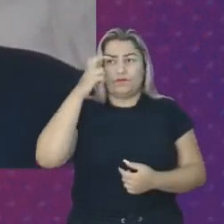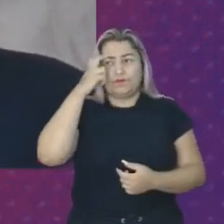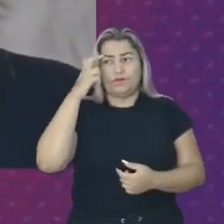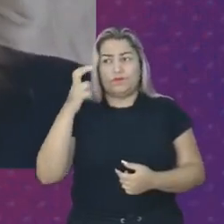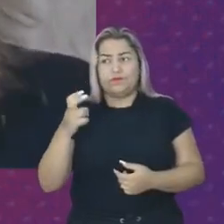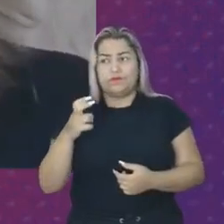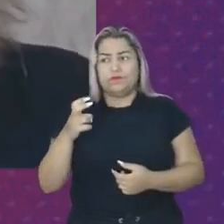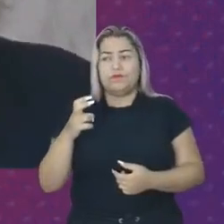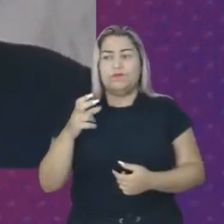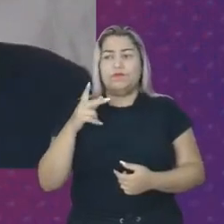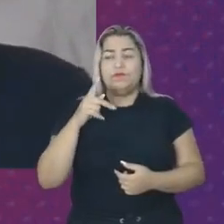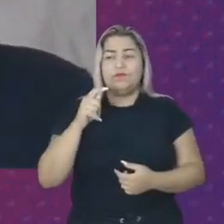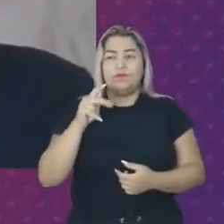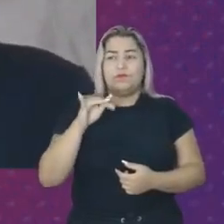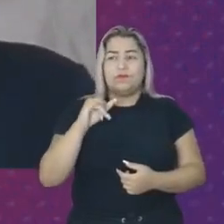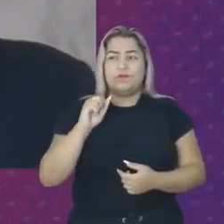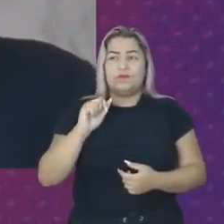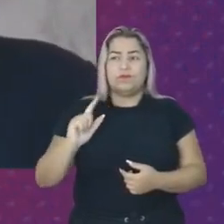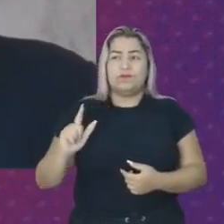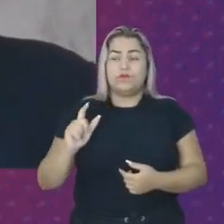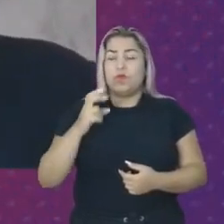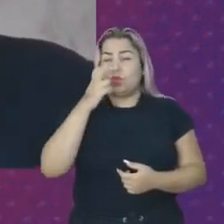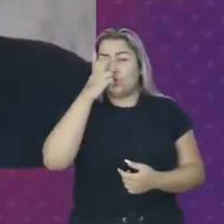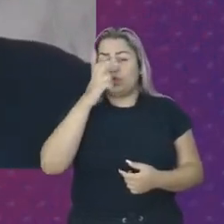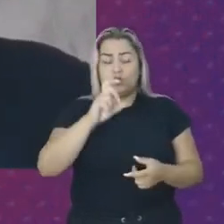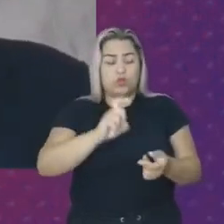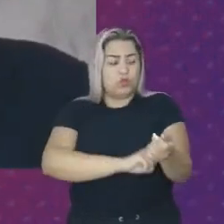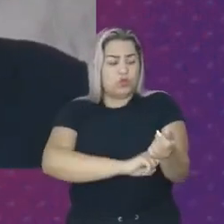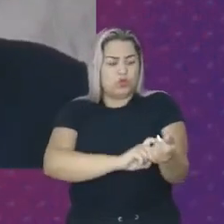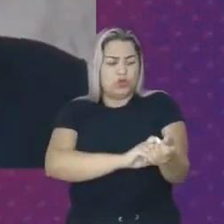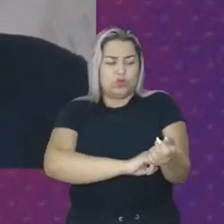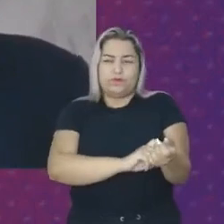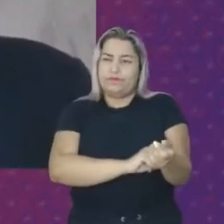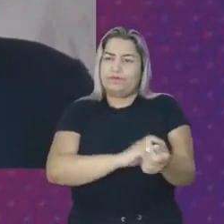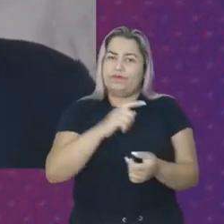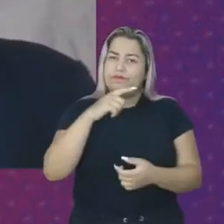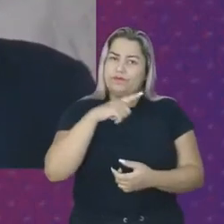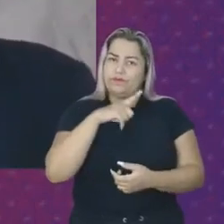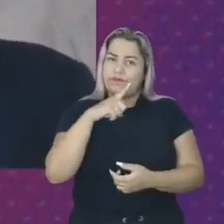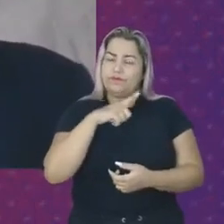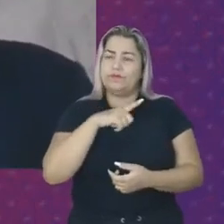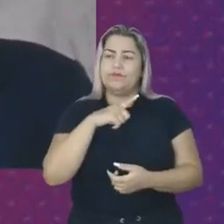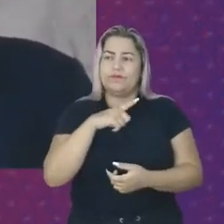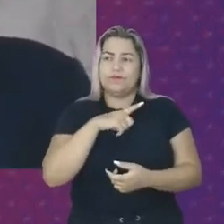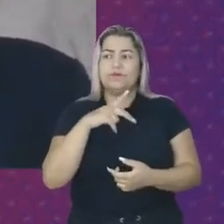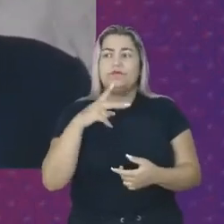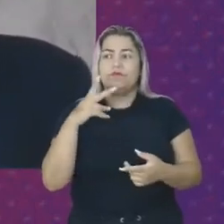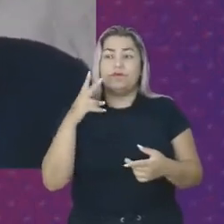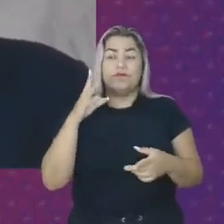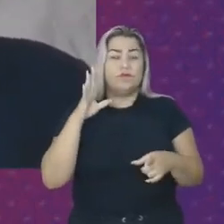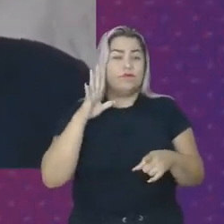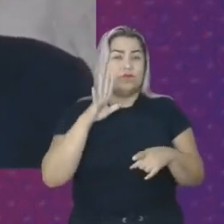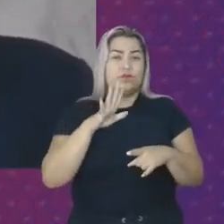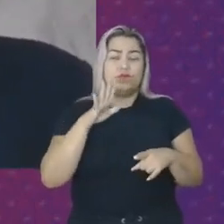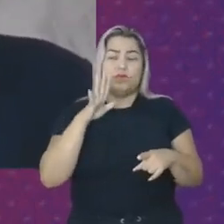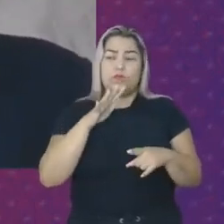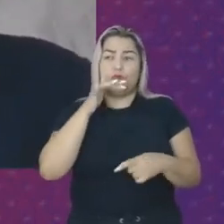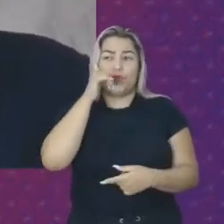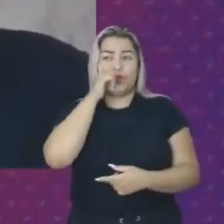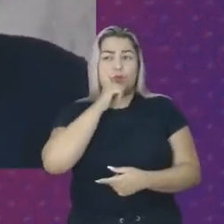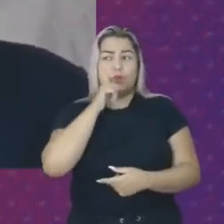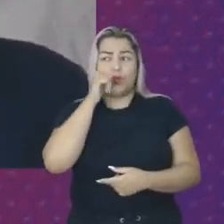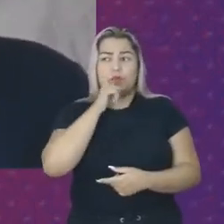no nosso país. A cultura de ódio que nós herdamos tem afetado principalmente as